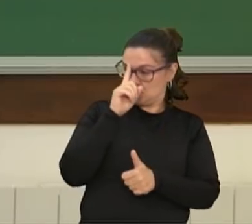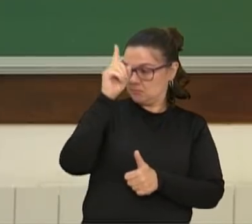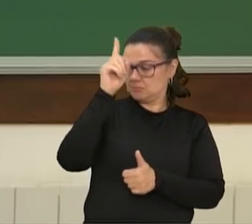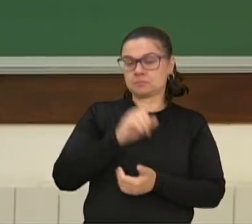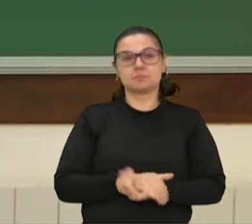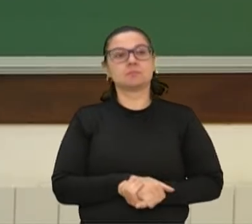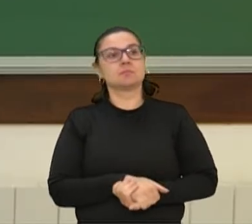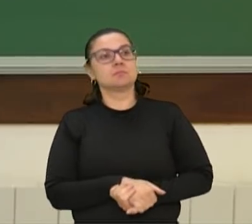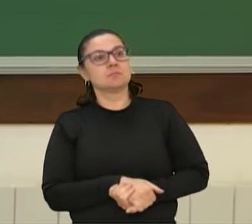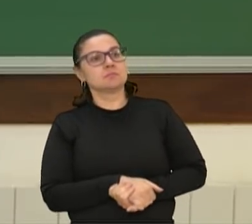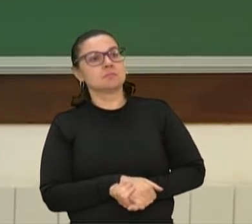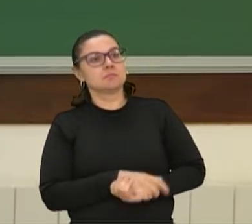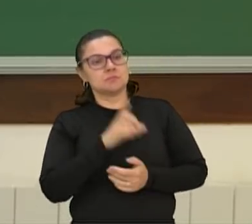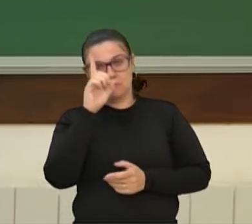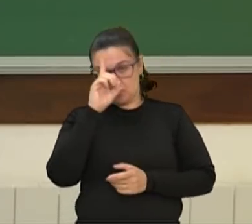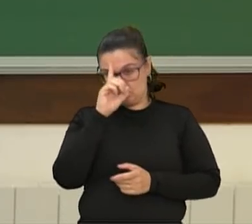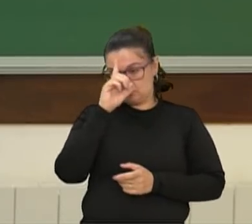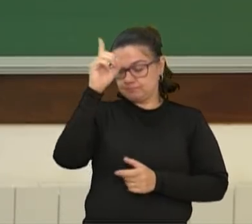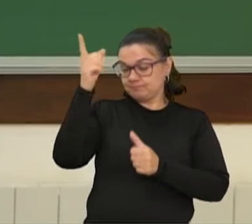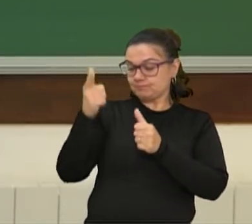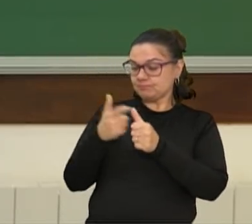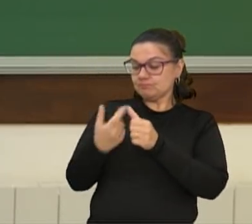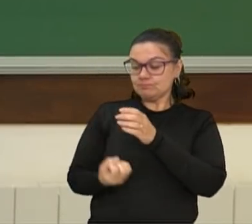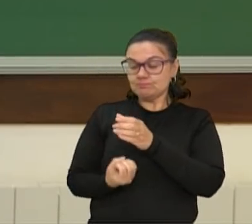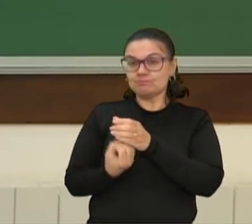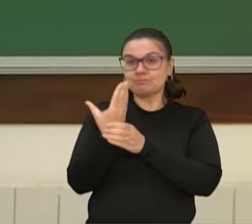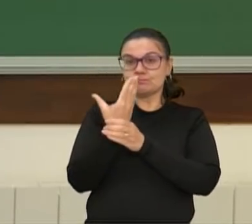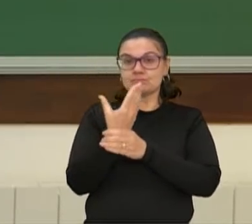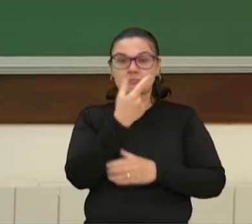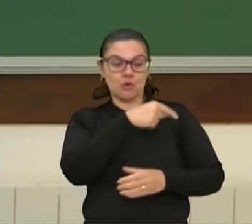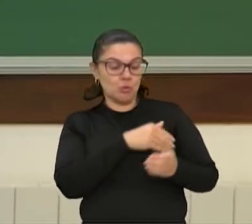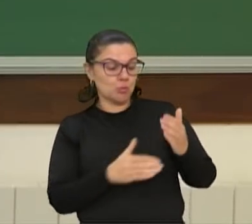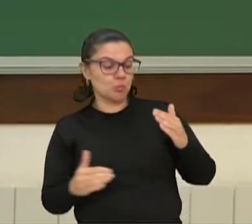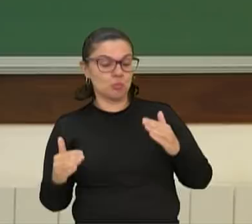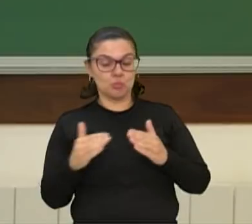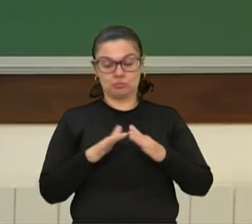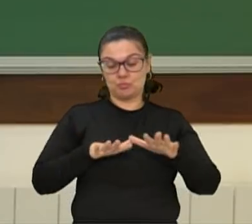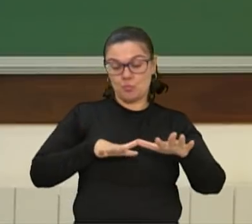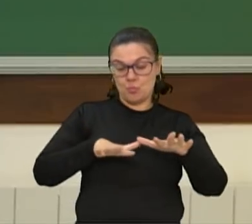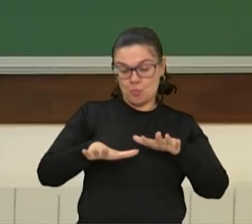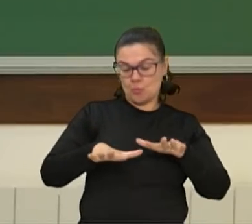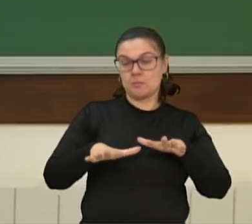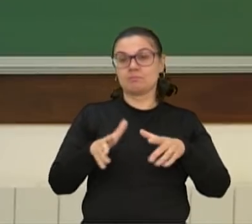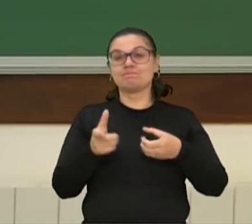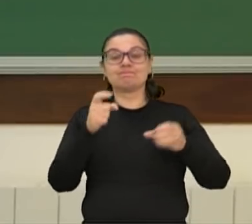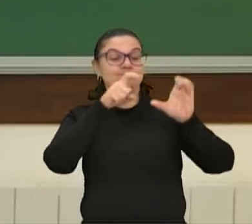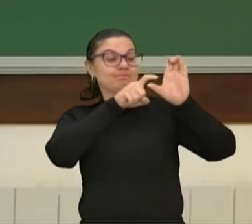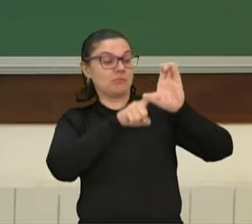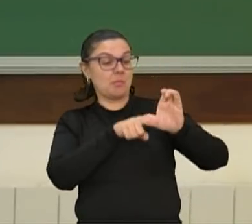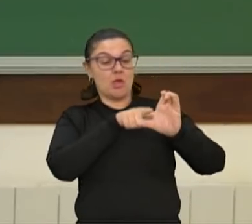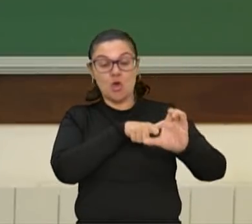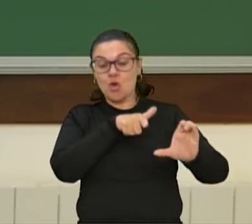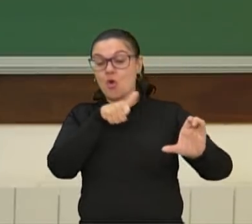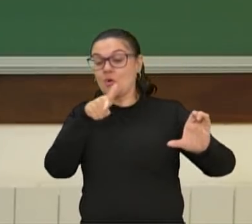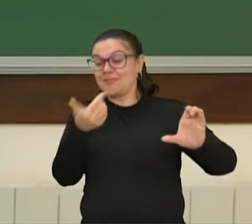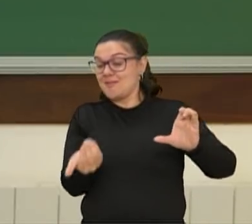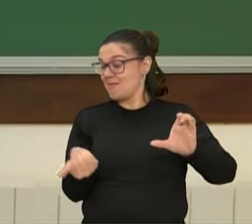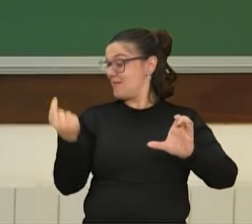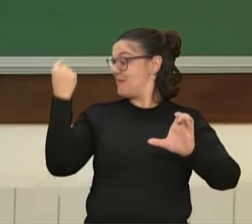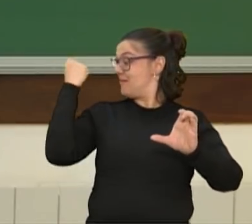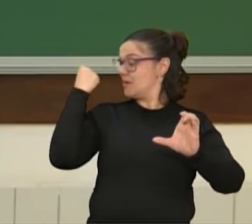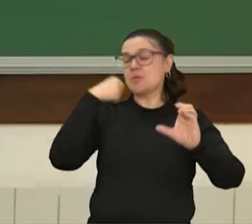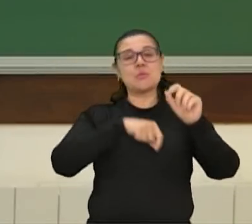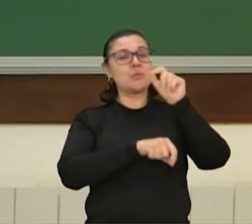Deus. Deus é o primeiro motor. Tudo aquilo que está se movimentando dependeu de uma coisa